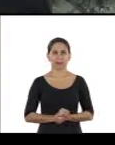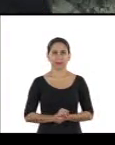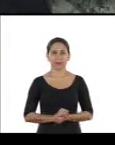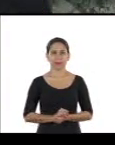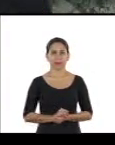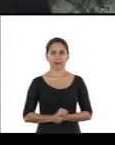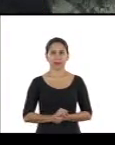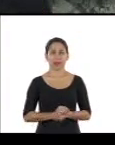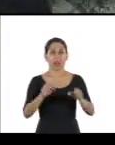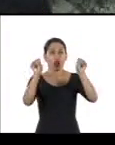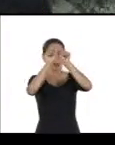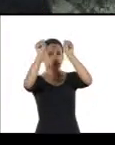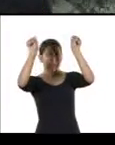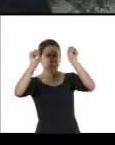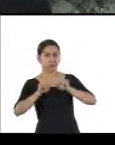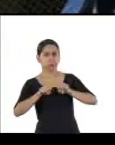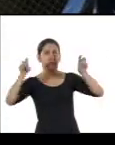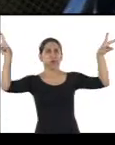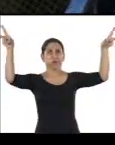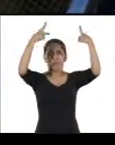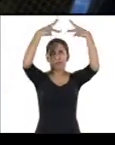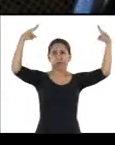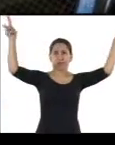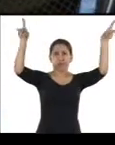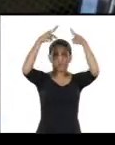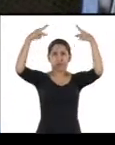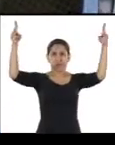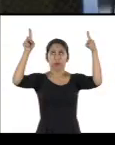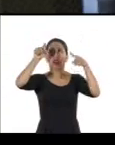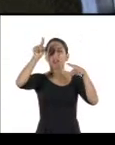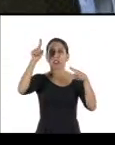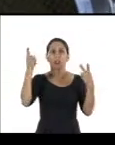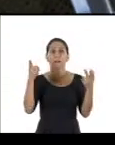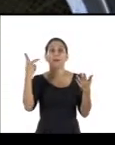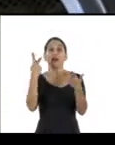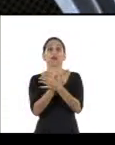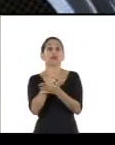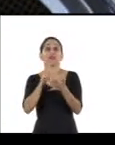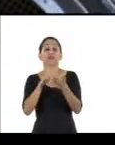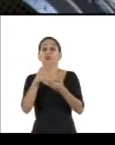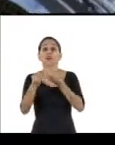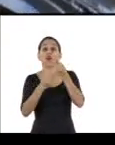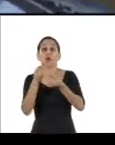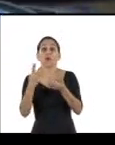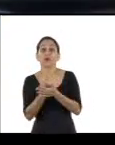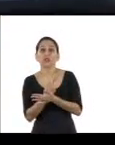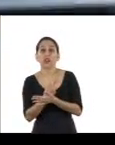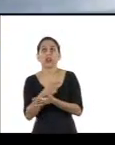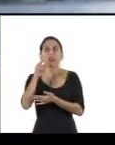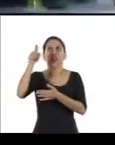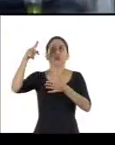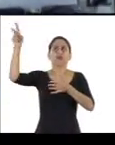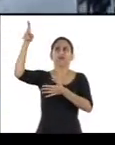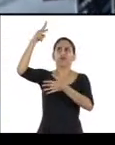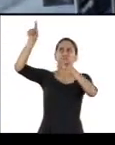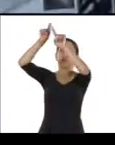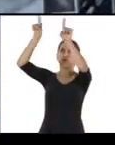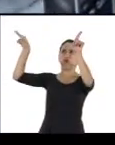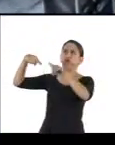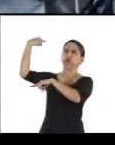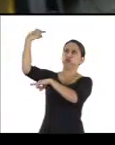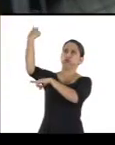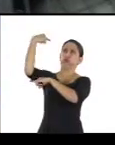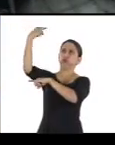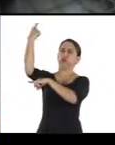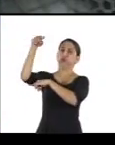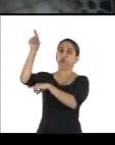O sistema de ventilação é um exemplo. Para funcionar de maneira adequada, precisa contar com um ventilador principal e outro de